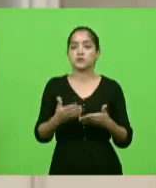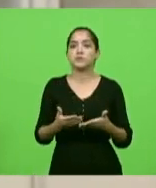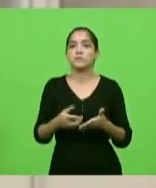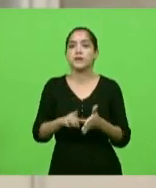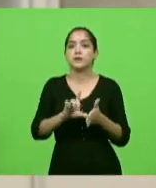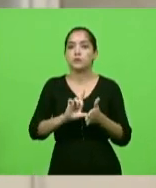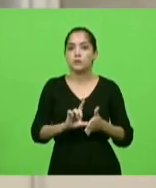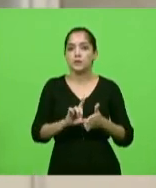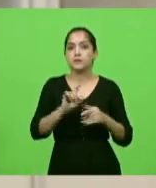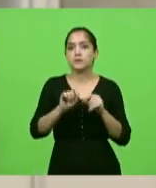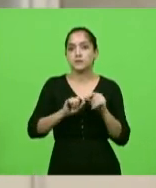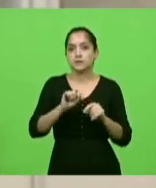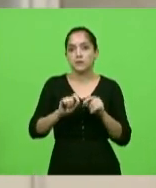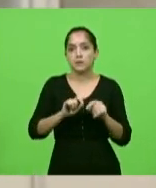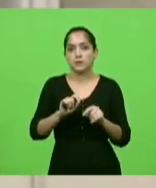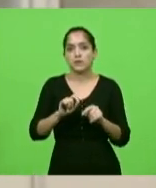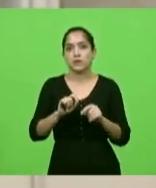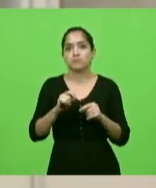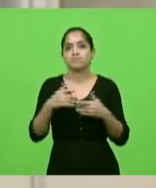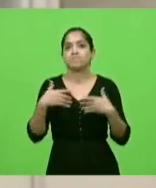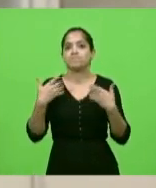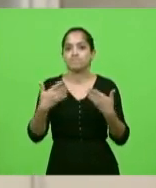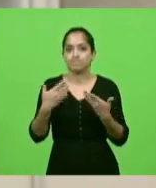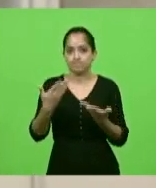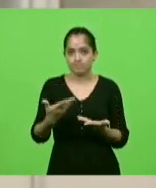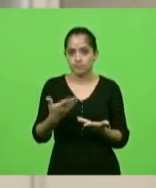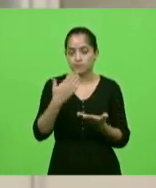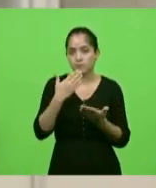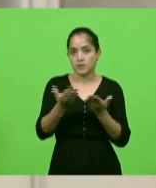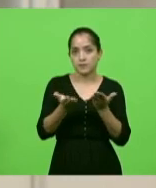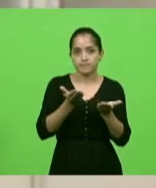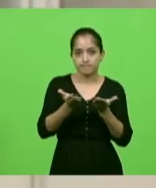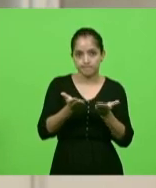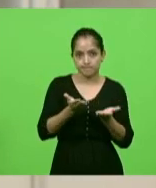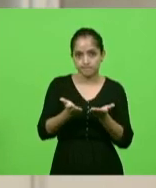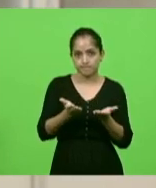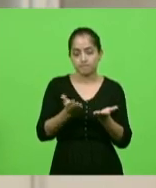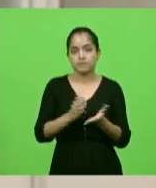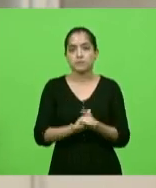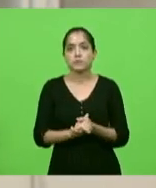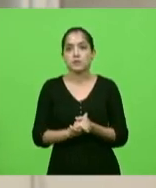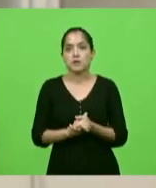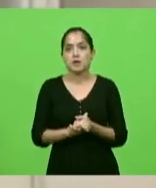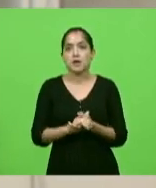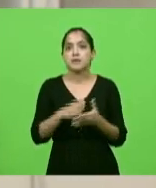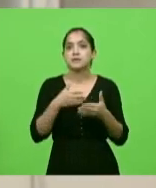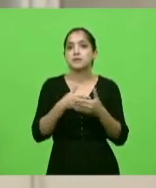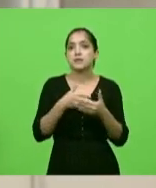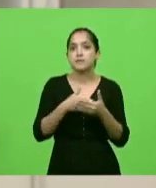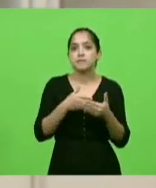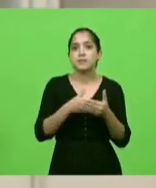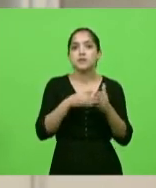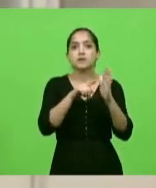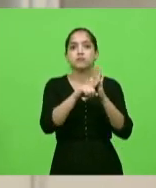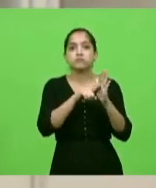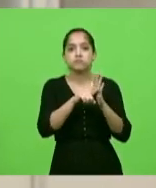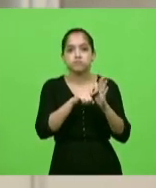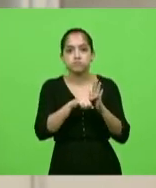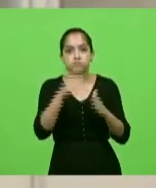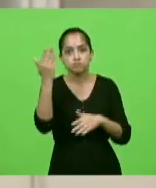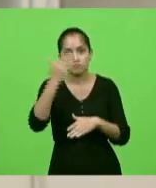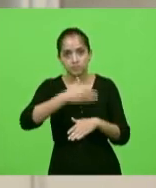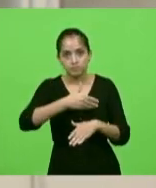prévio é menos folene que a licitação em si de modo que se limita a apuração e